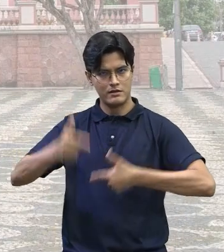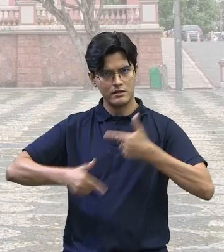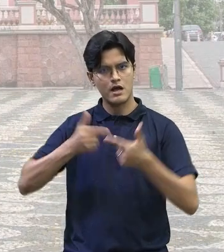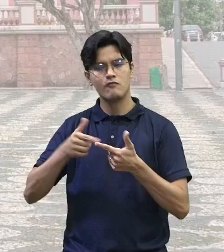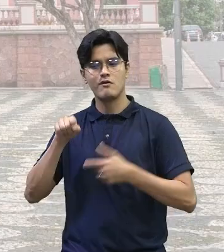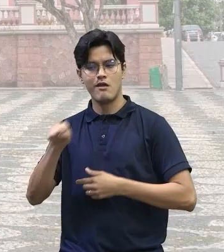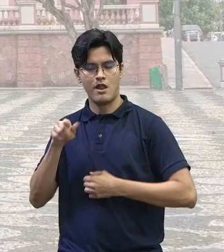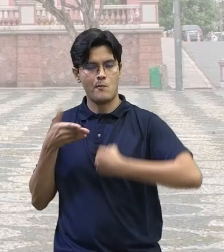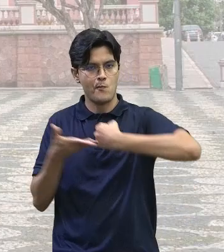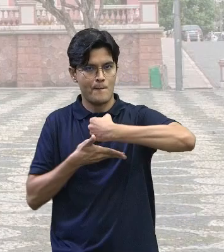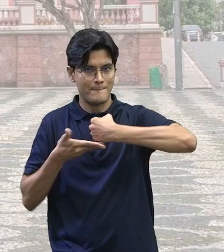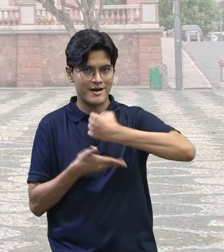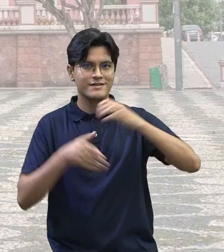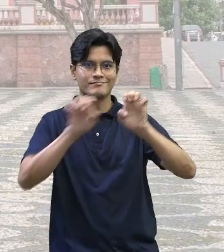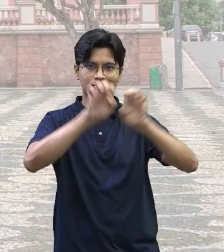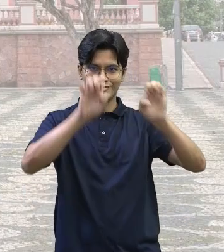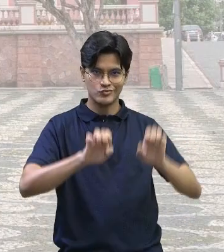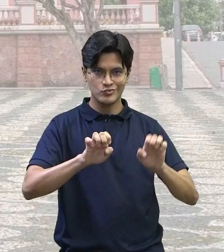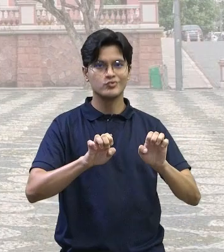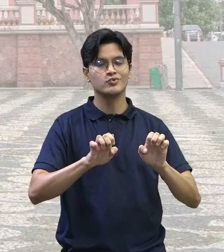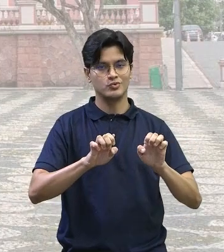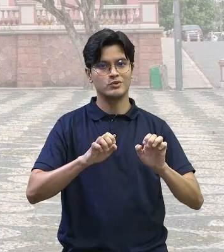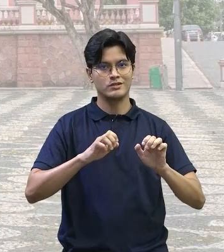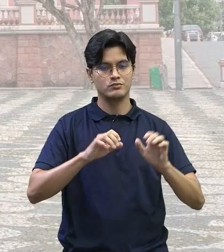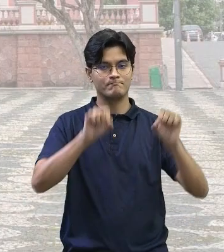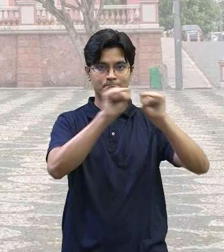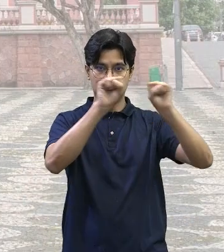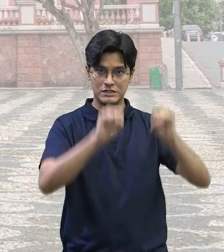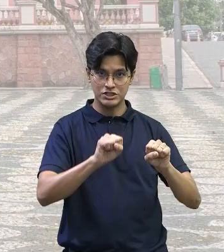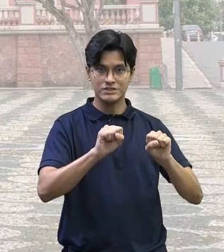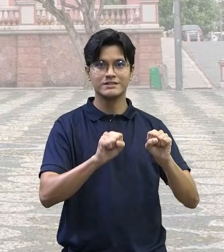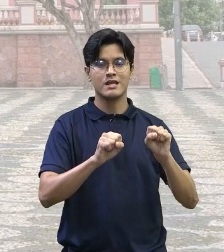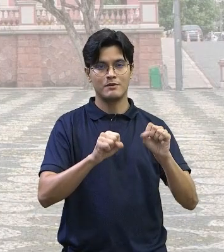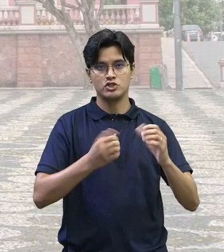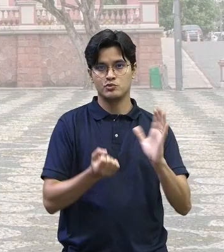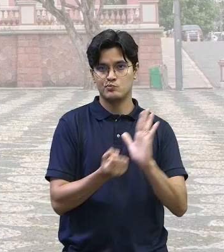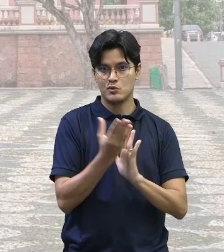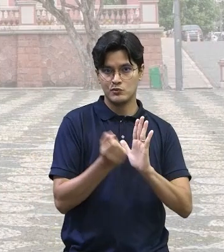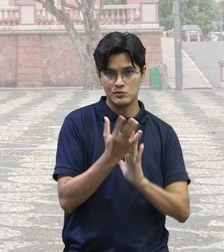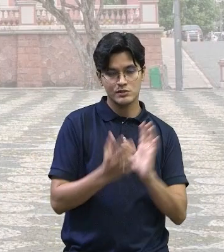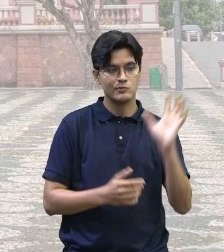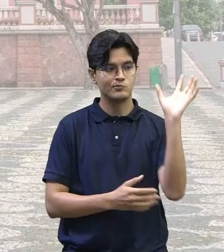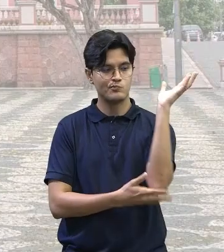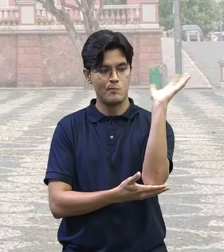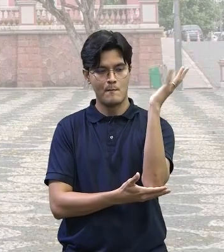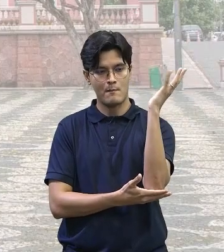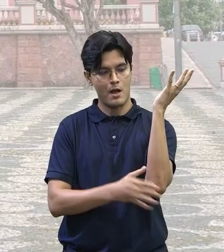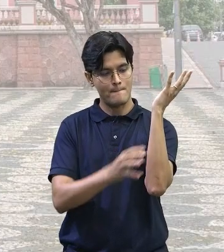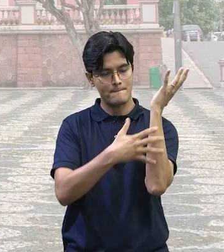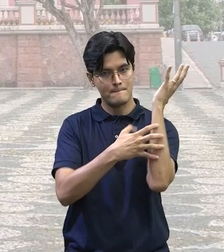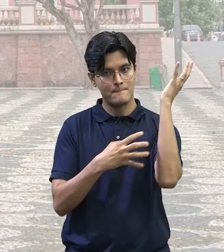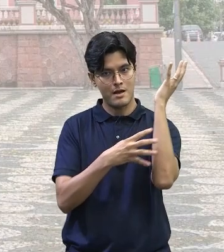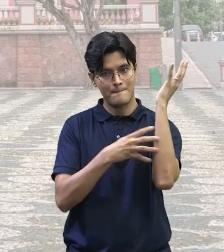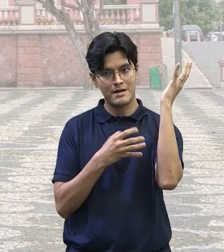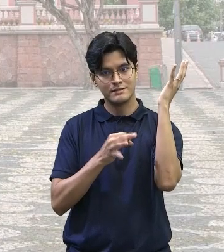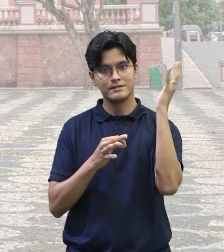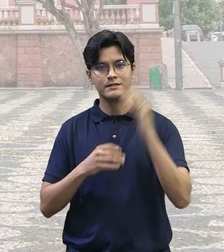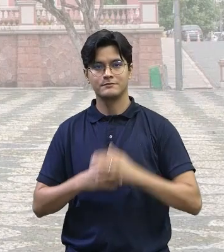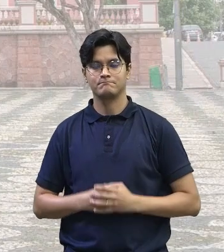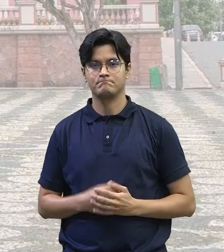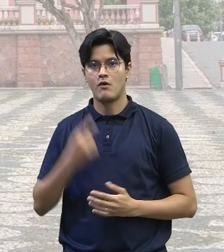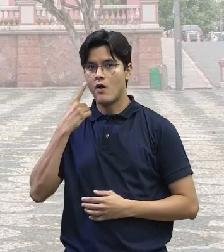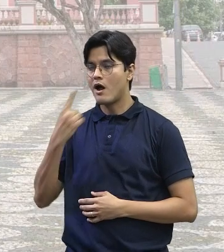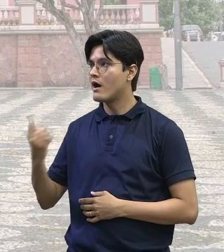Aqui, gente, no Lago de São Sebastião, que foi um monumento, mais uma vez, erguido com o sofrimento do seringueiro, basicamente era